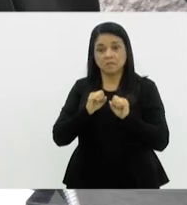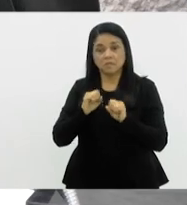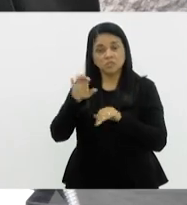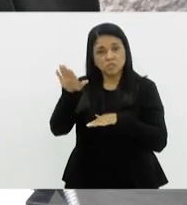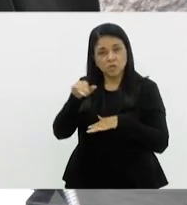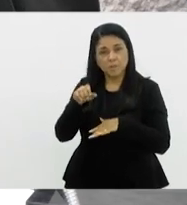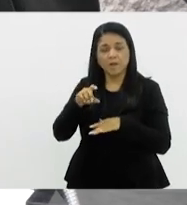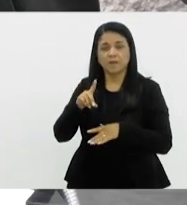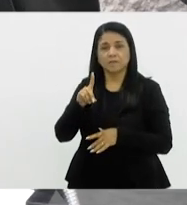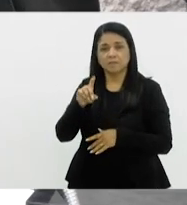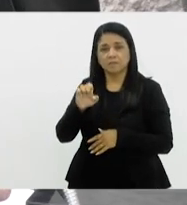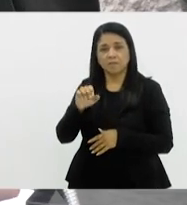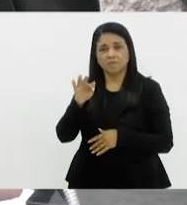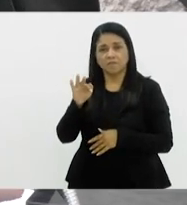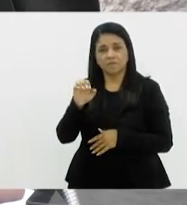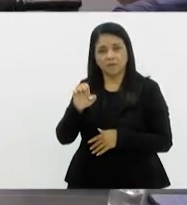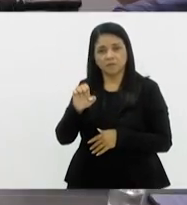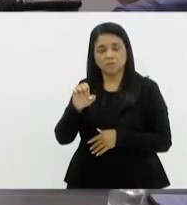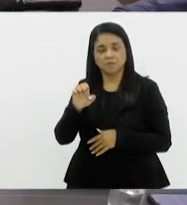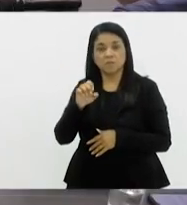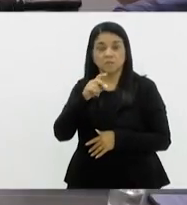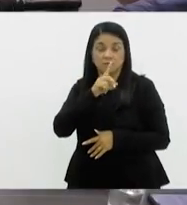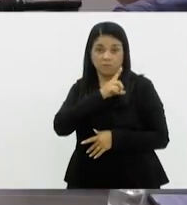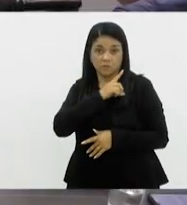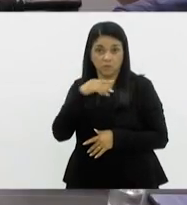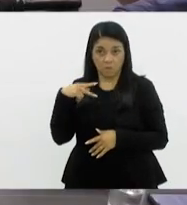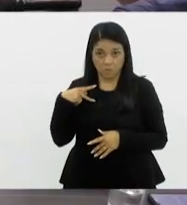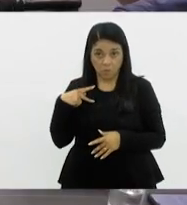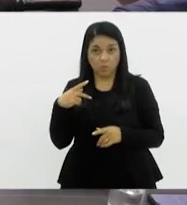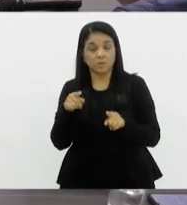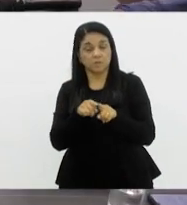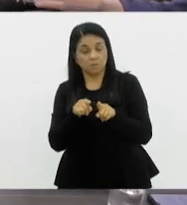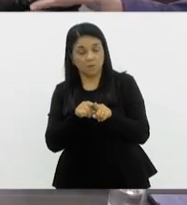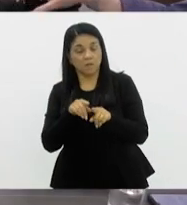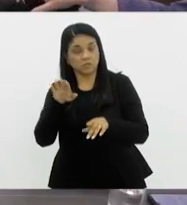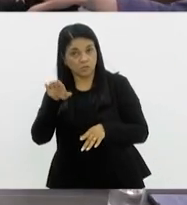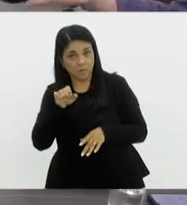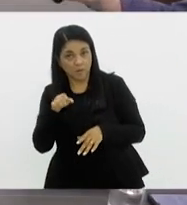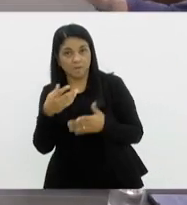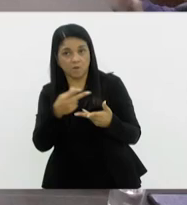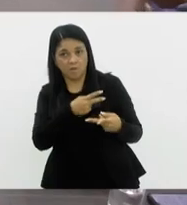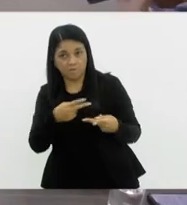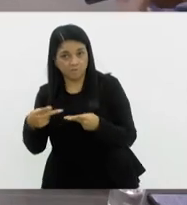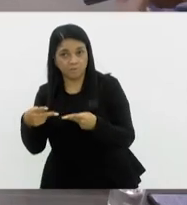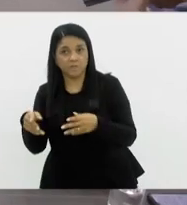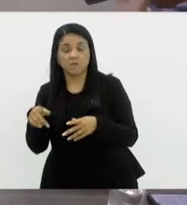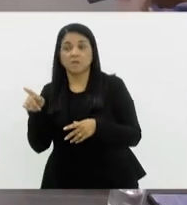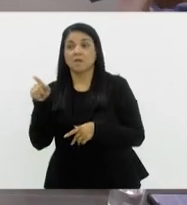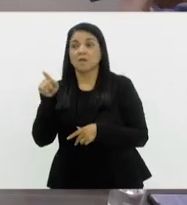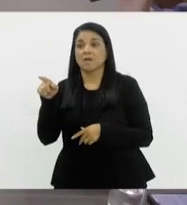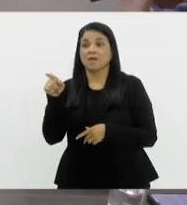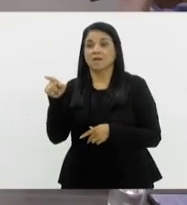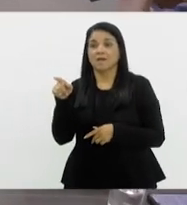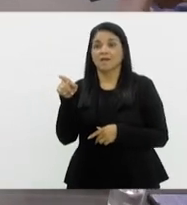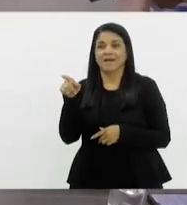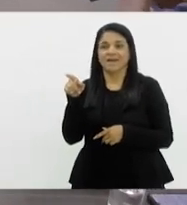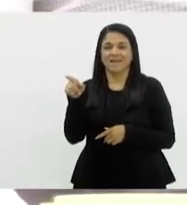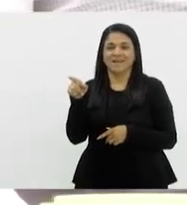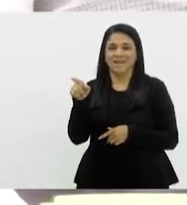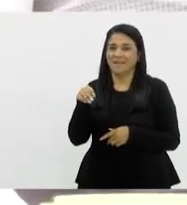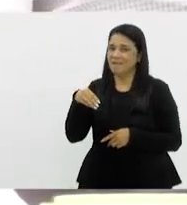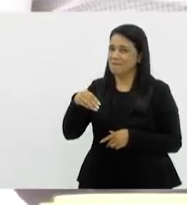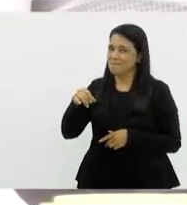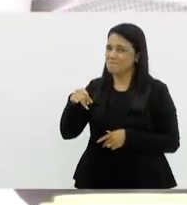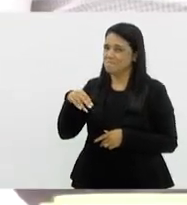defensoria. Vossa Excelência é o presidente da comissão de... Não, cumpra-se. Não,